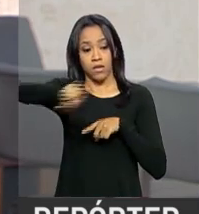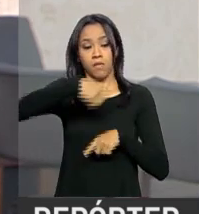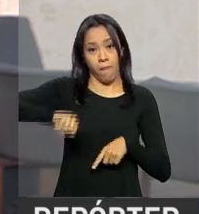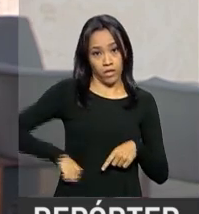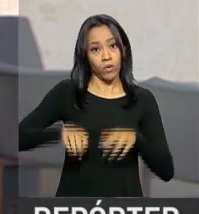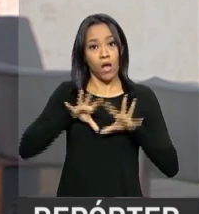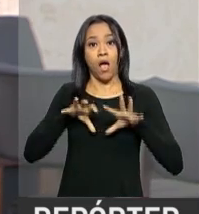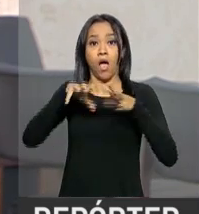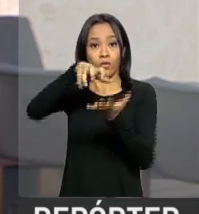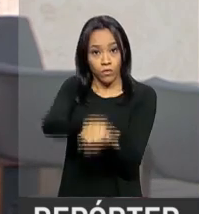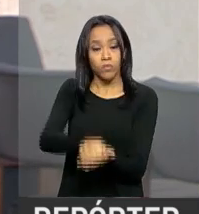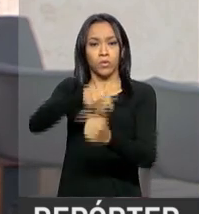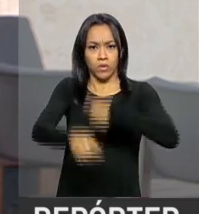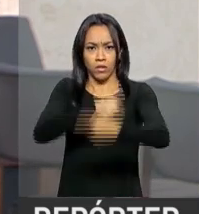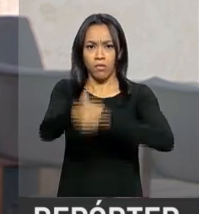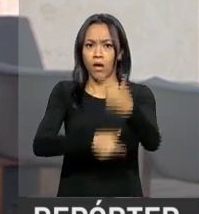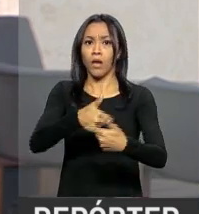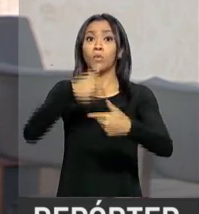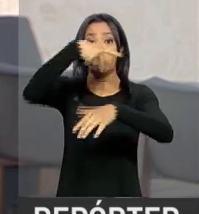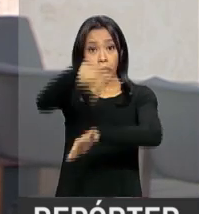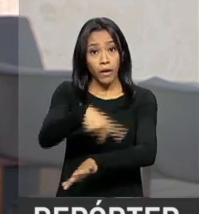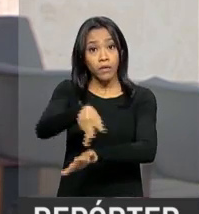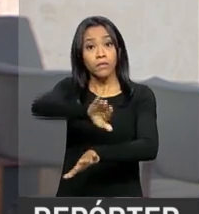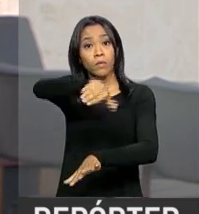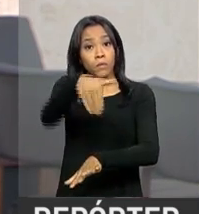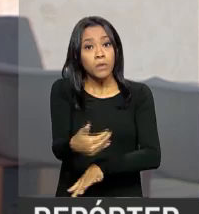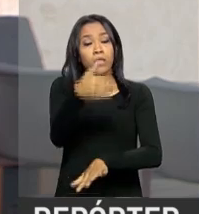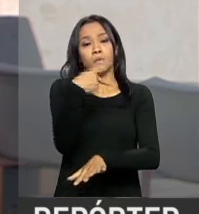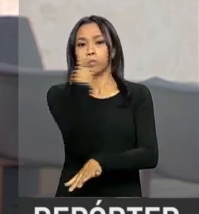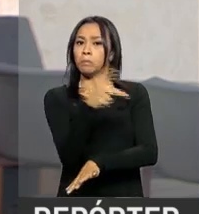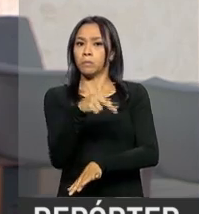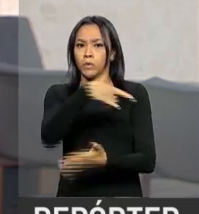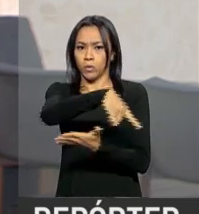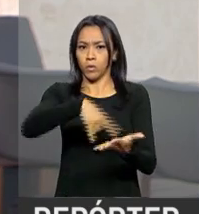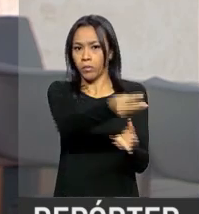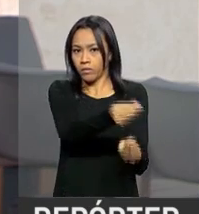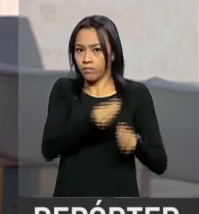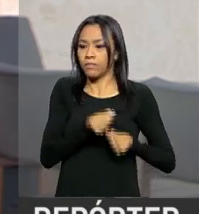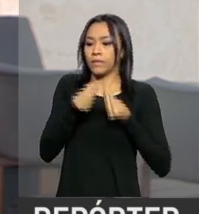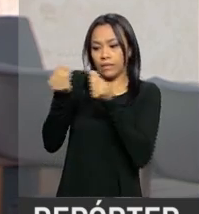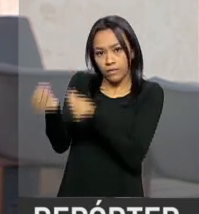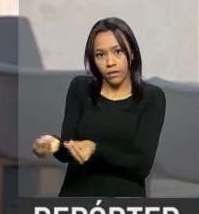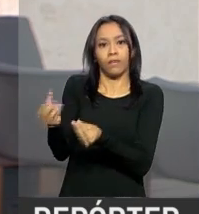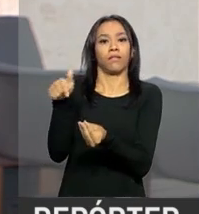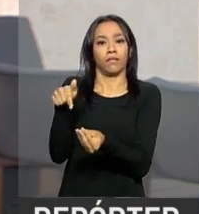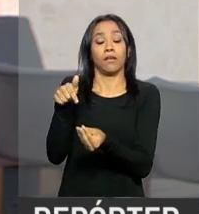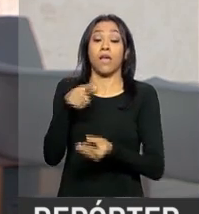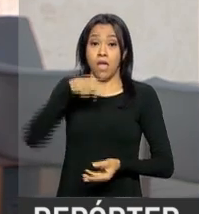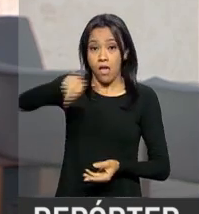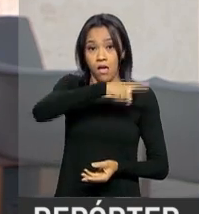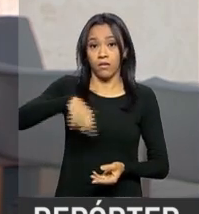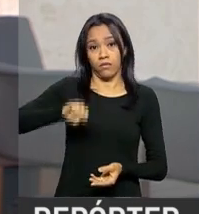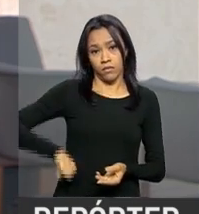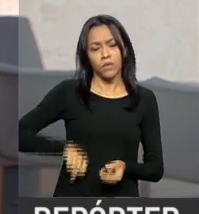assumem oficialmente as suas funções num país a partir do momento que entregam essas cartas credenciais. Esses diplomatas, eles têm